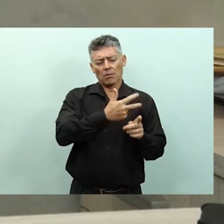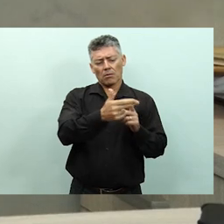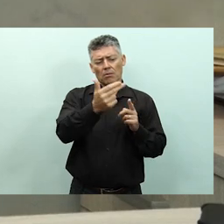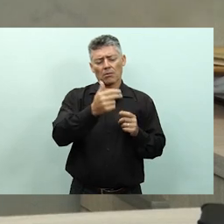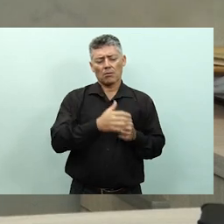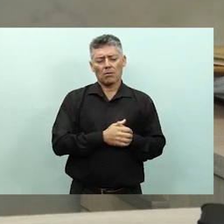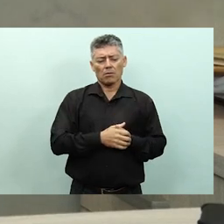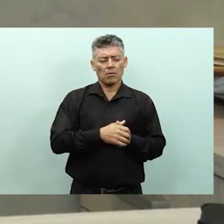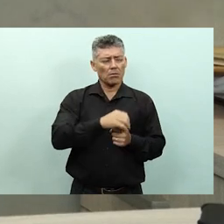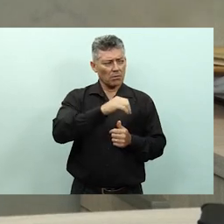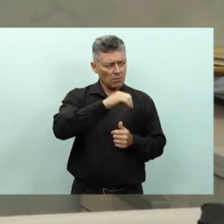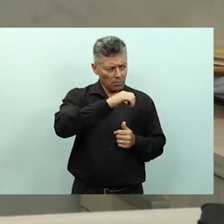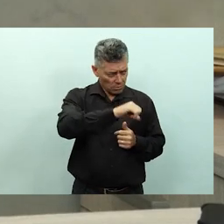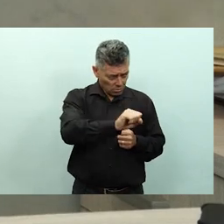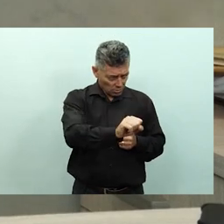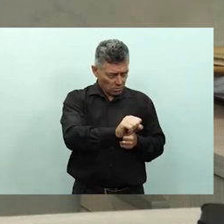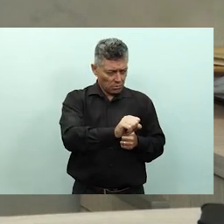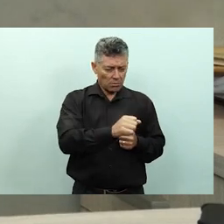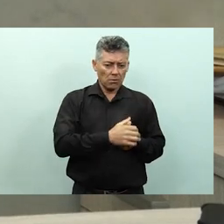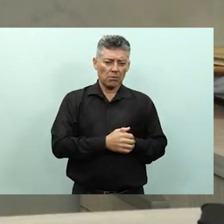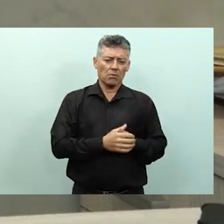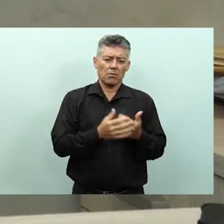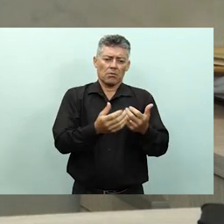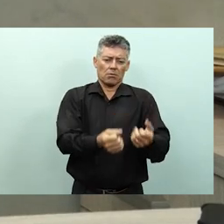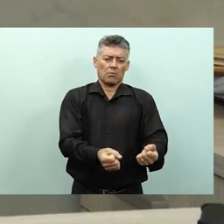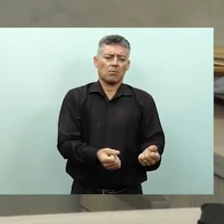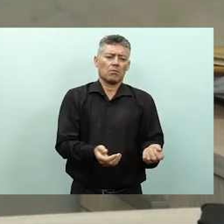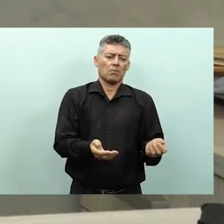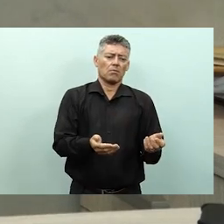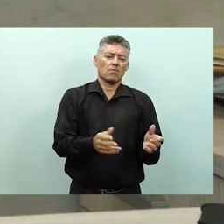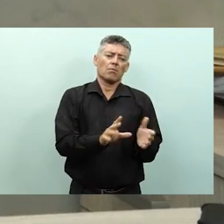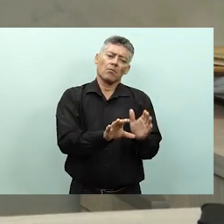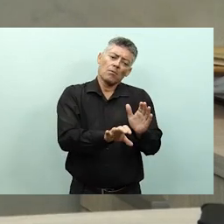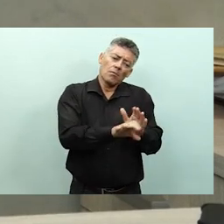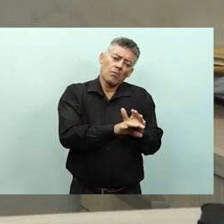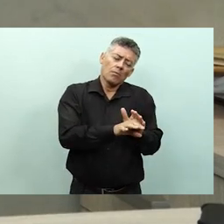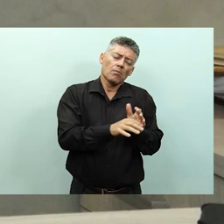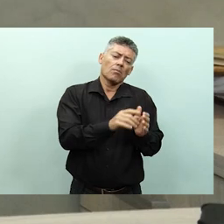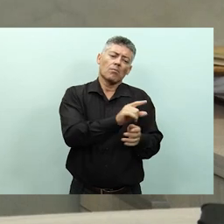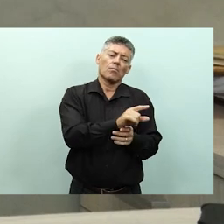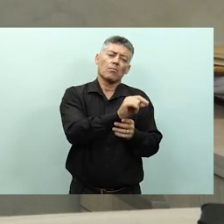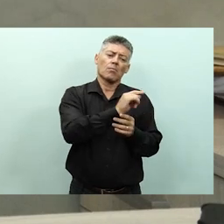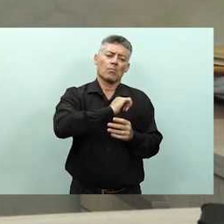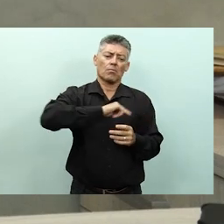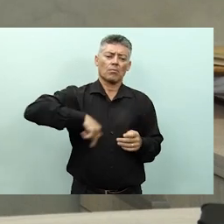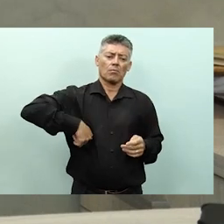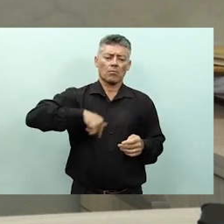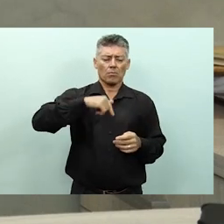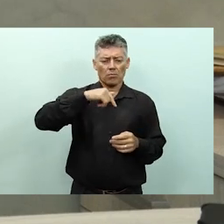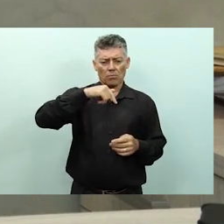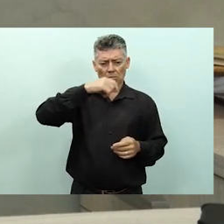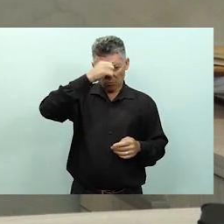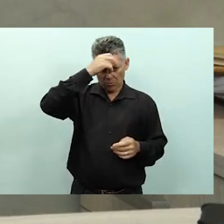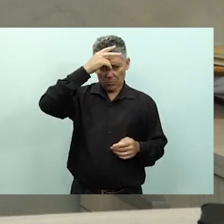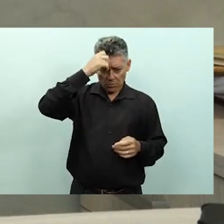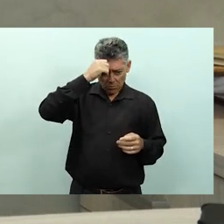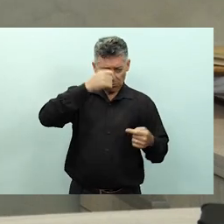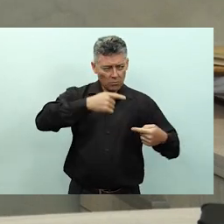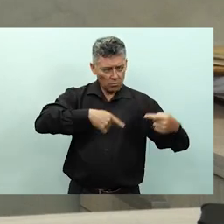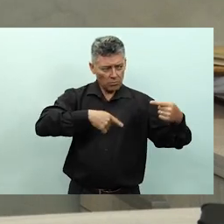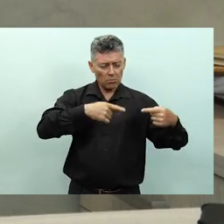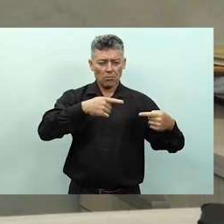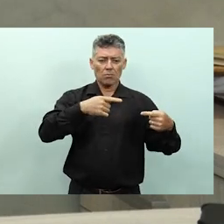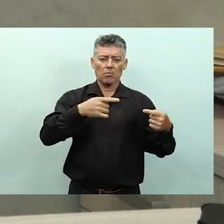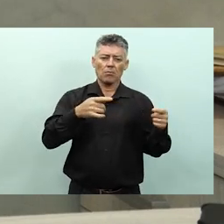vitoriosa. Em 98 foi aprovada a emenda da reeleição, permitindo que governadores e prefeitos disputassem em